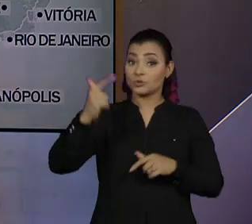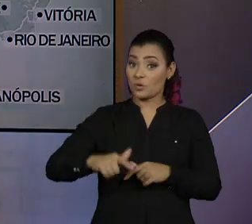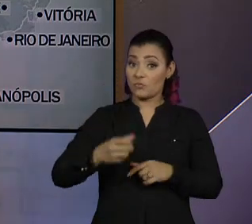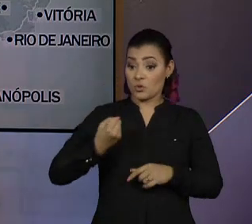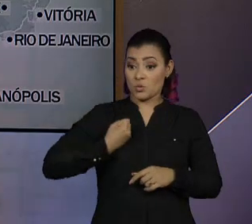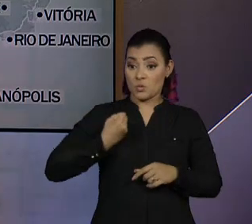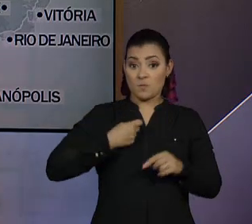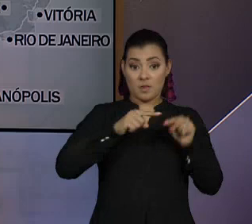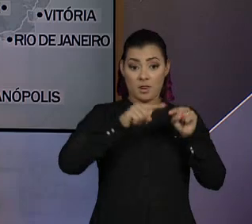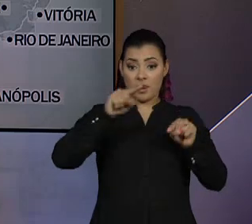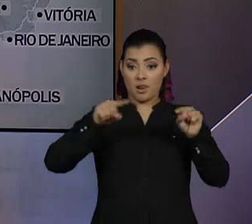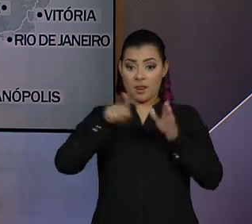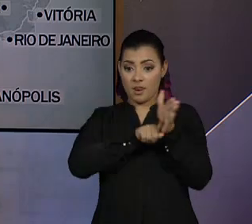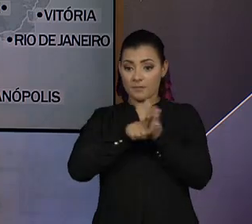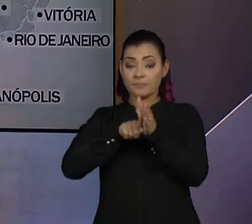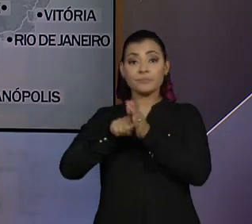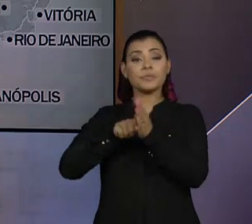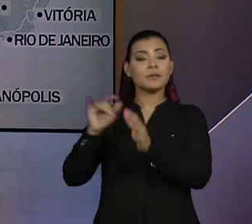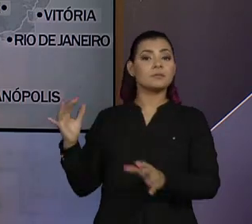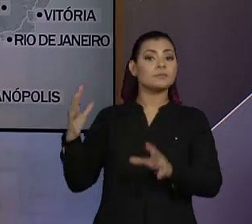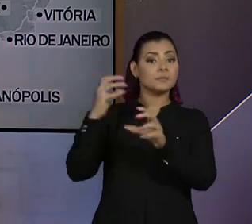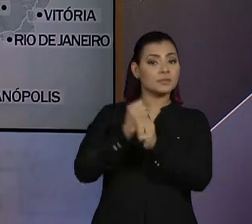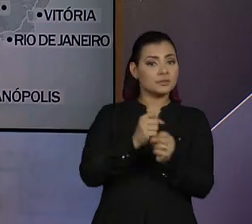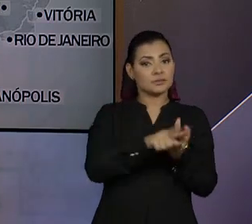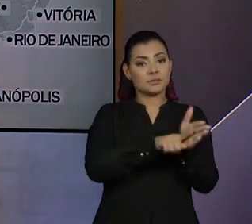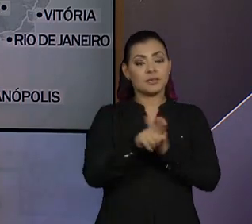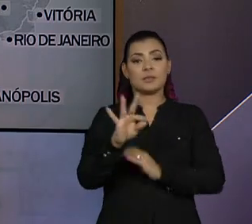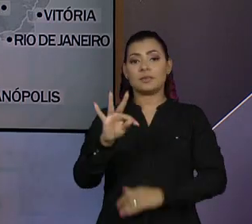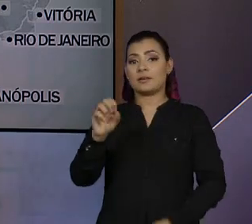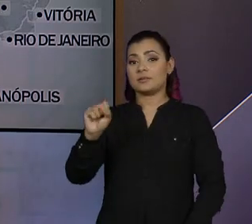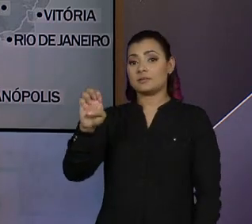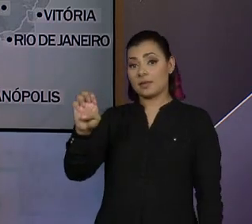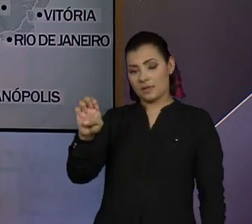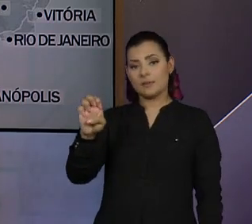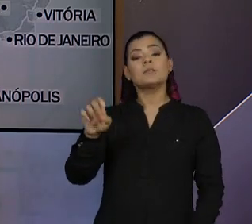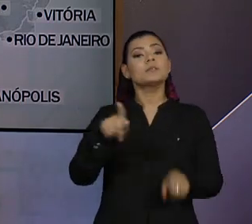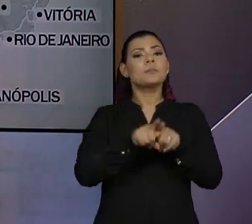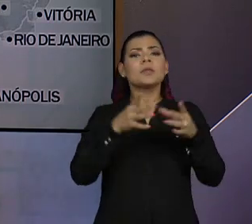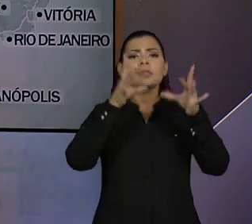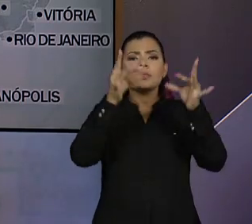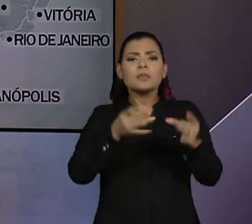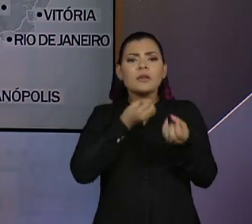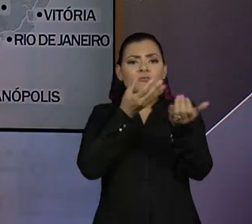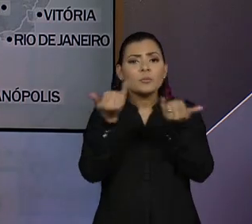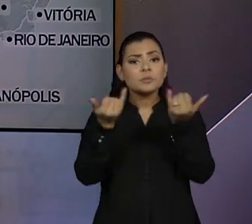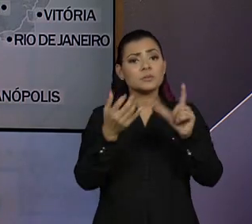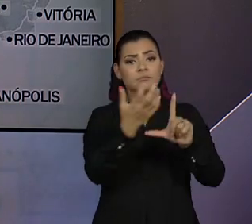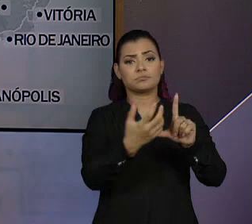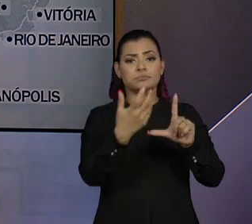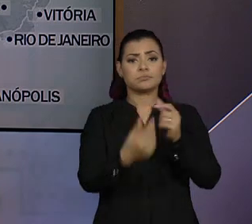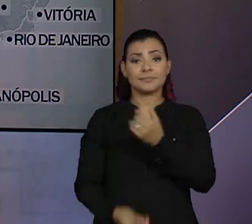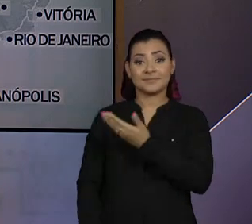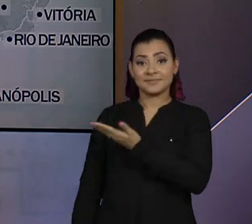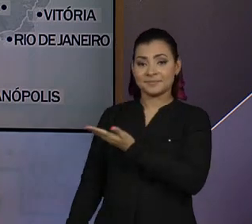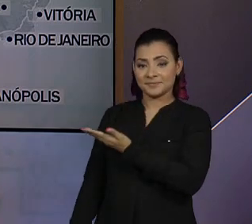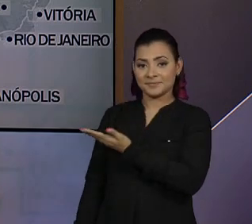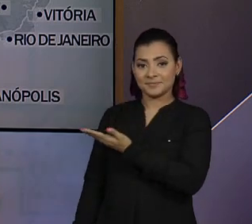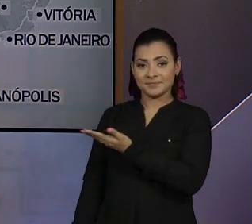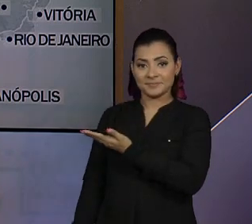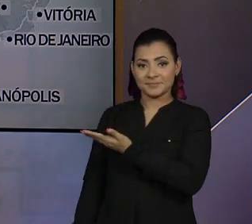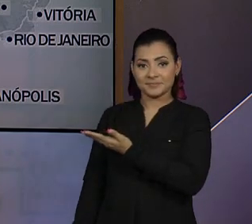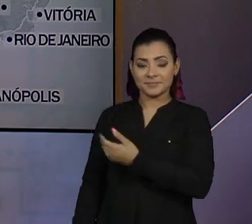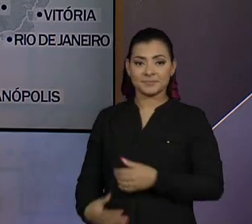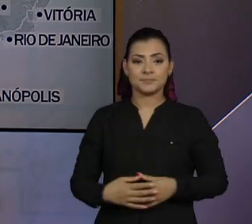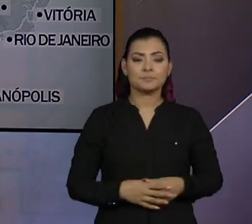números referem-se a todas as pesquisas registradas pelo TSE e os dados completos você pode conferir no QR Code que aparece aqui na sua